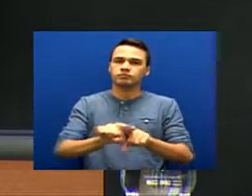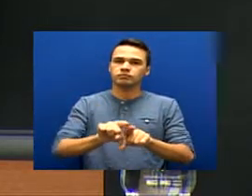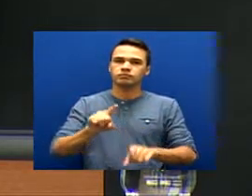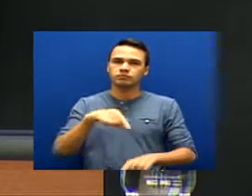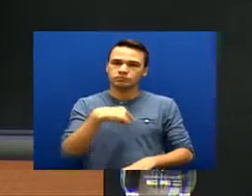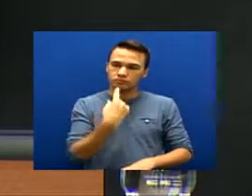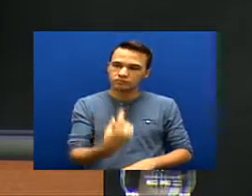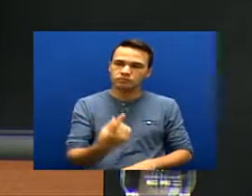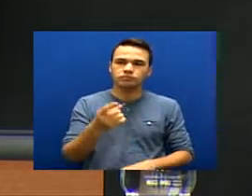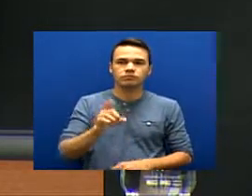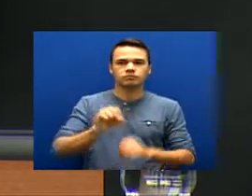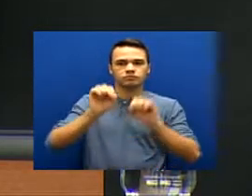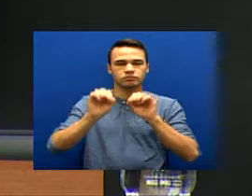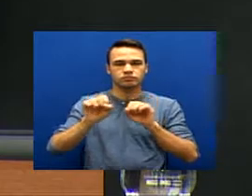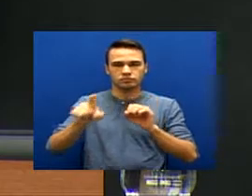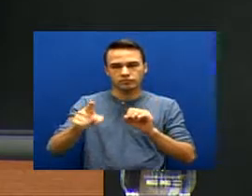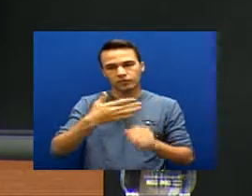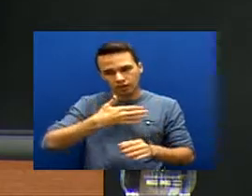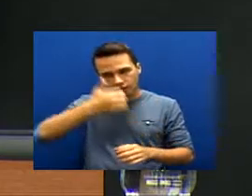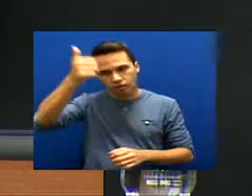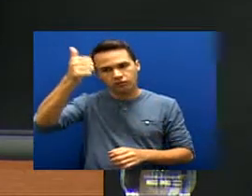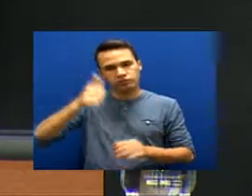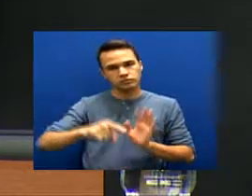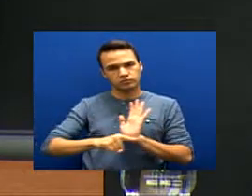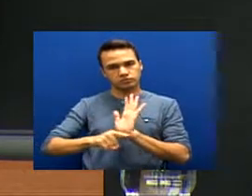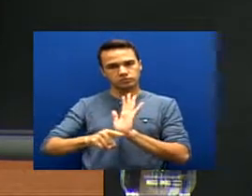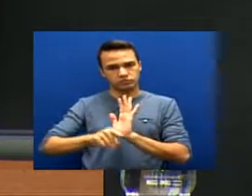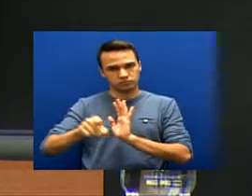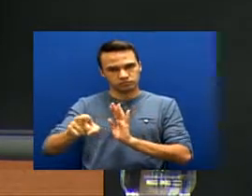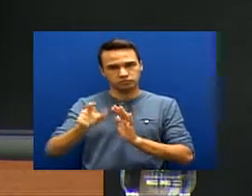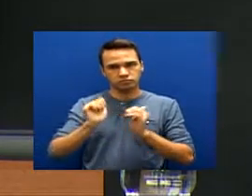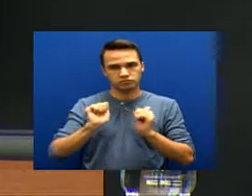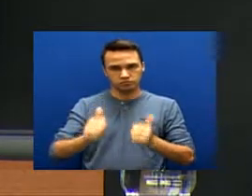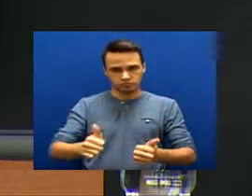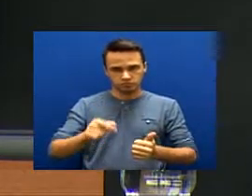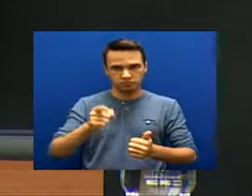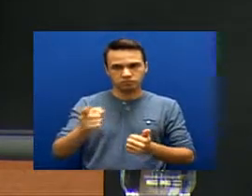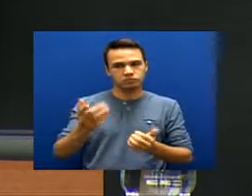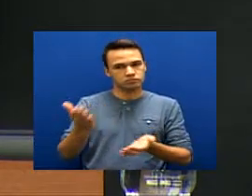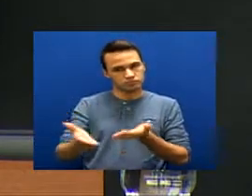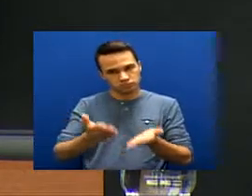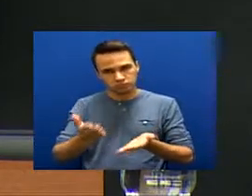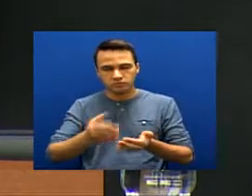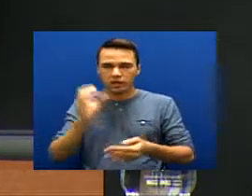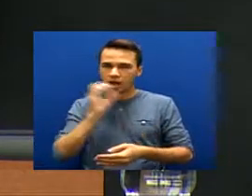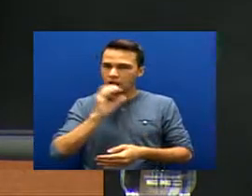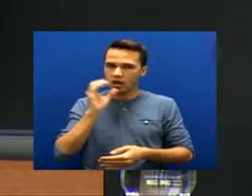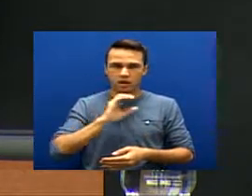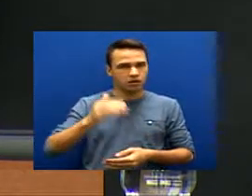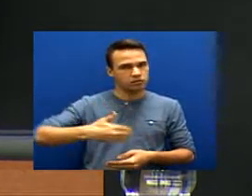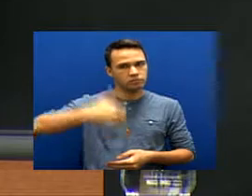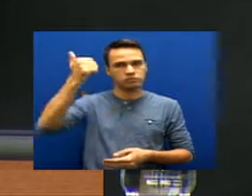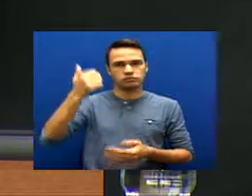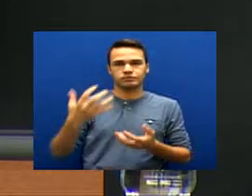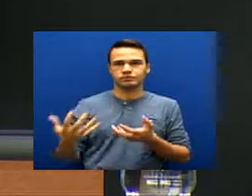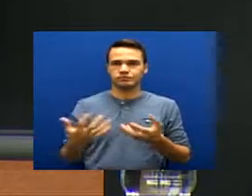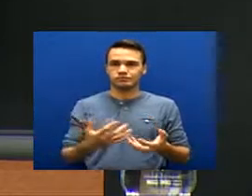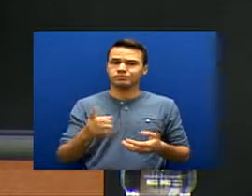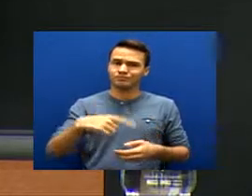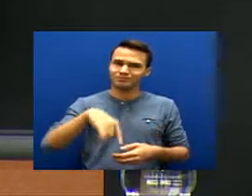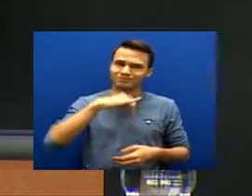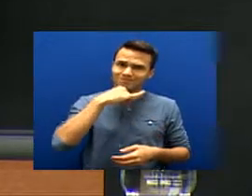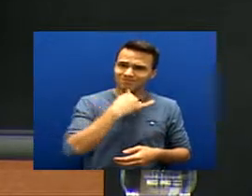representando aqui a Igreja Evangélica Assembleia de Deus, do qual é digno pastor ali na comunidade